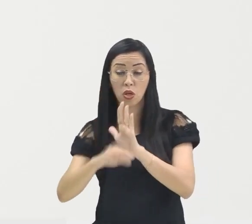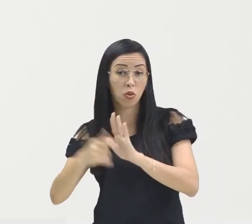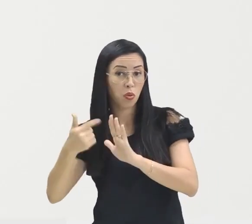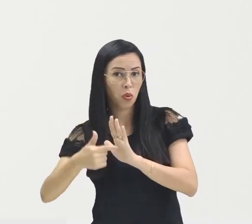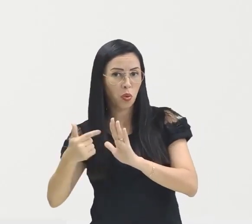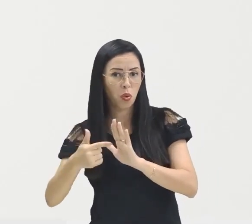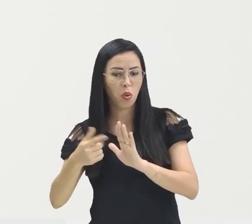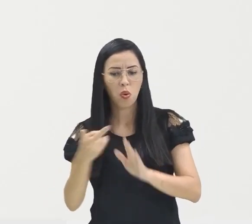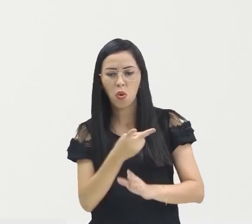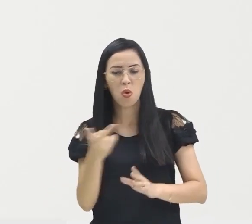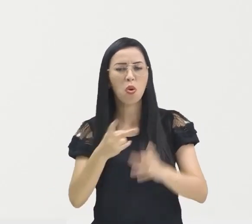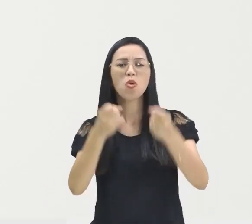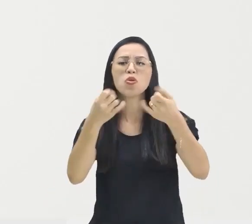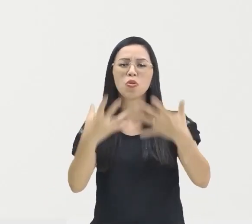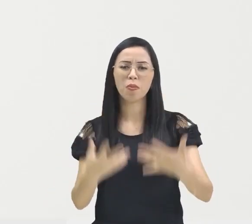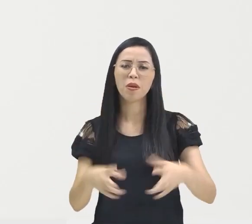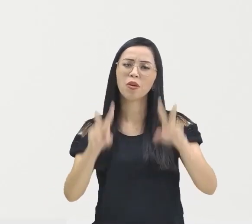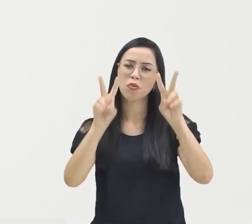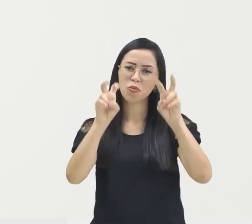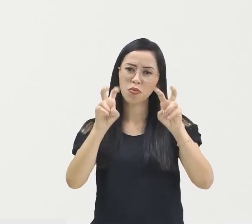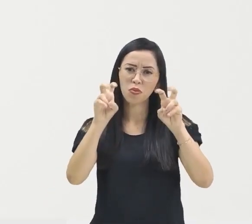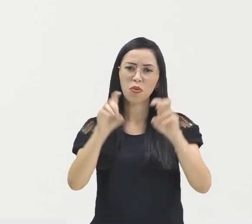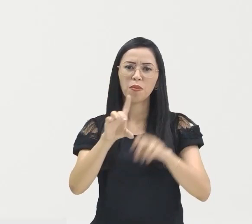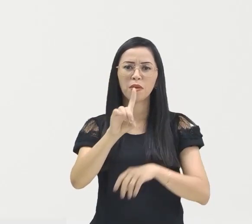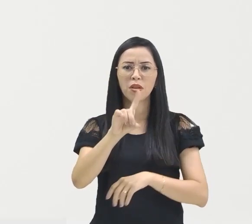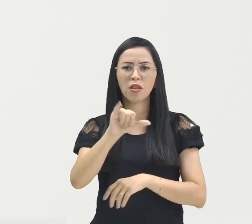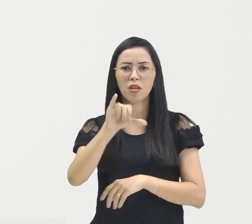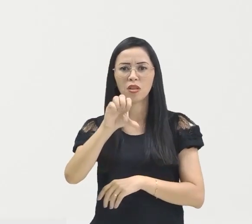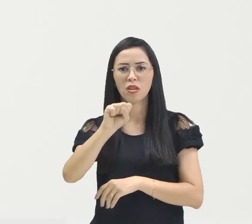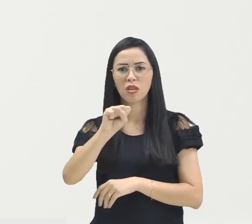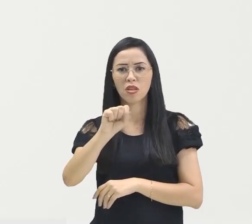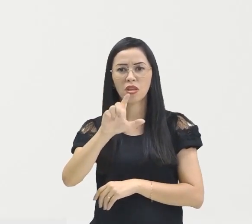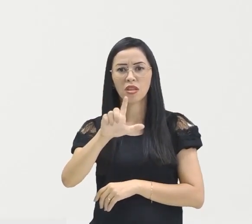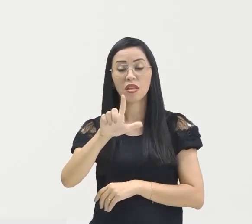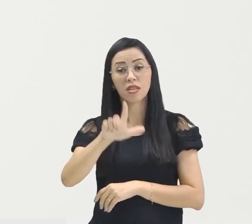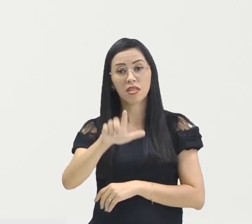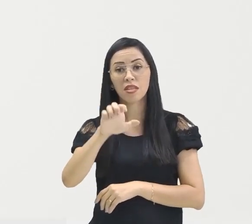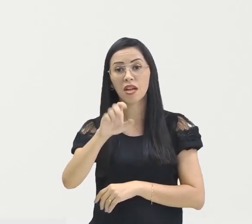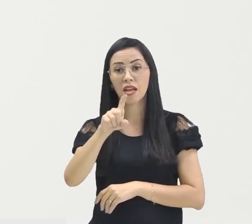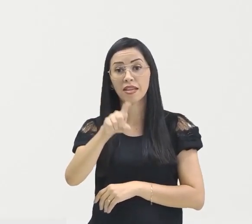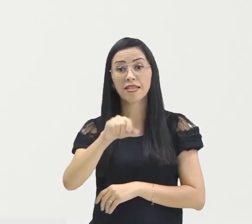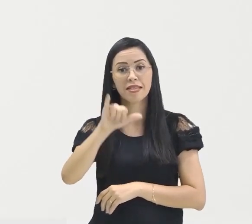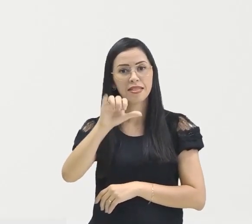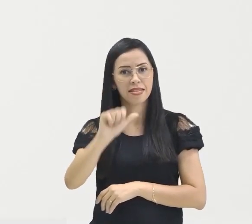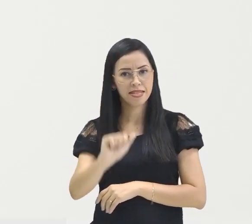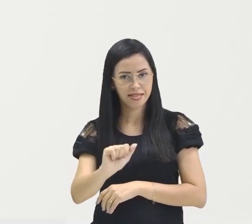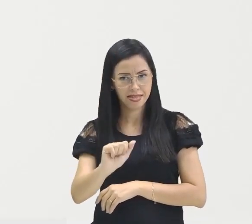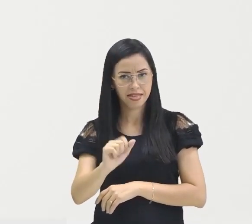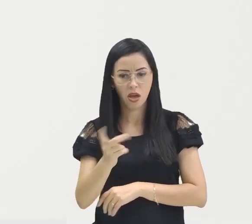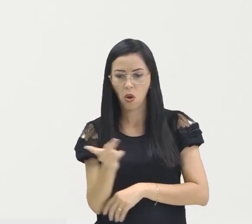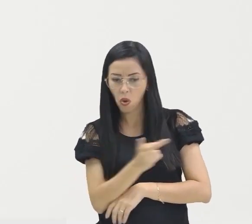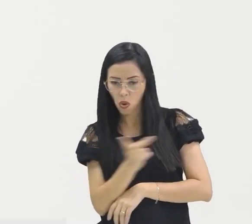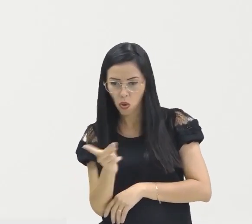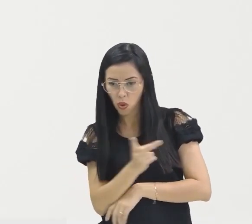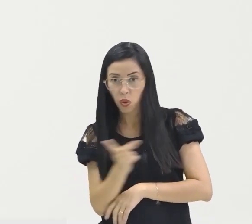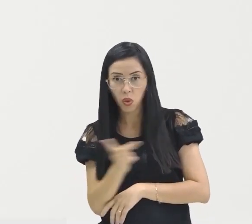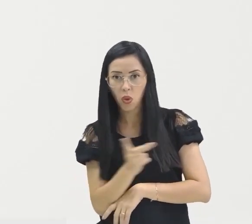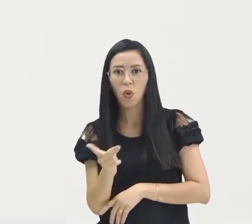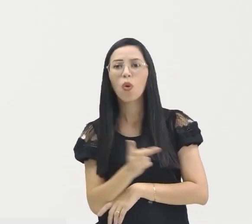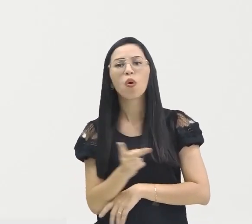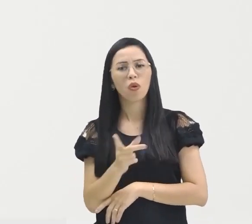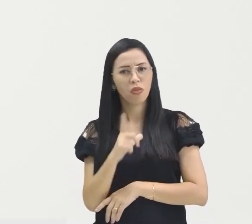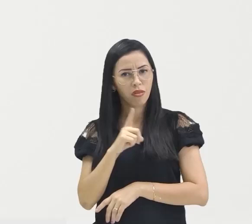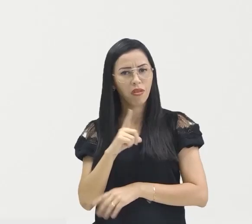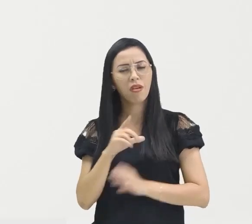de aprendizagem, dislexia. Tanto o texto narrativo do João quanto a reportagem sobre dislexia